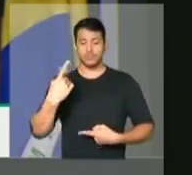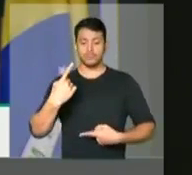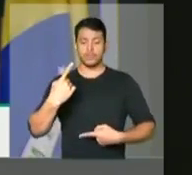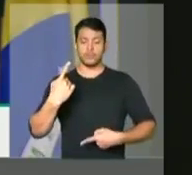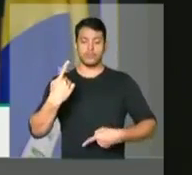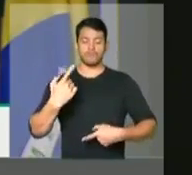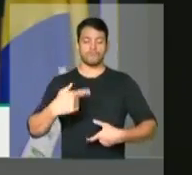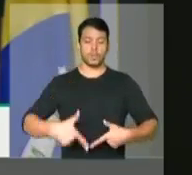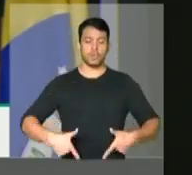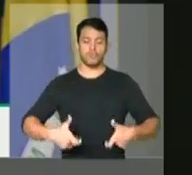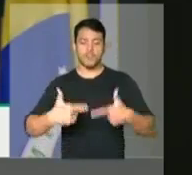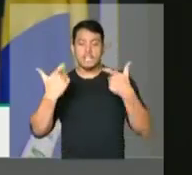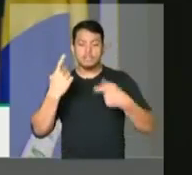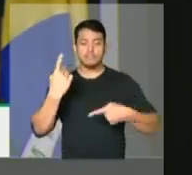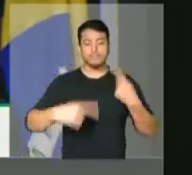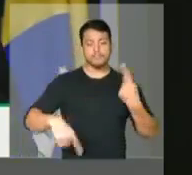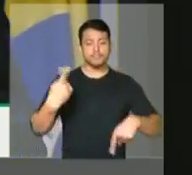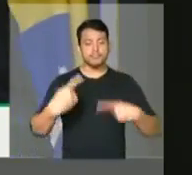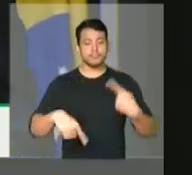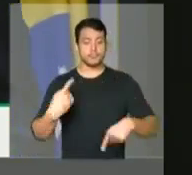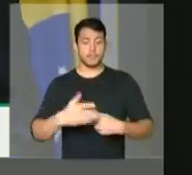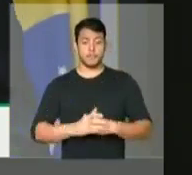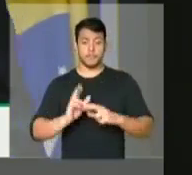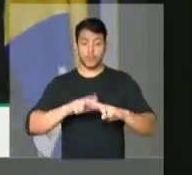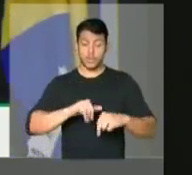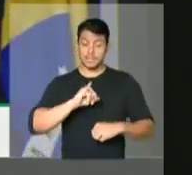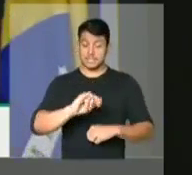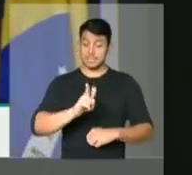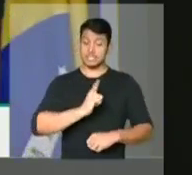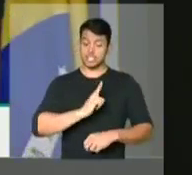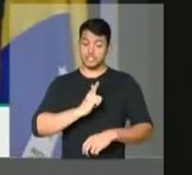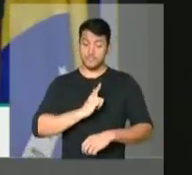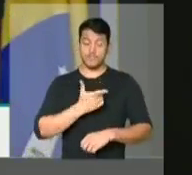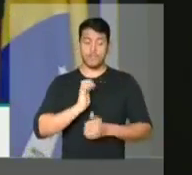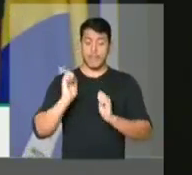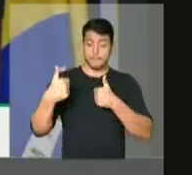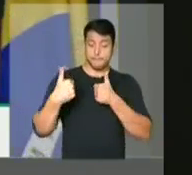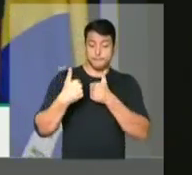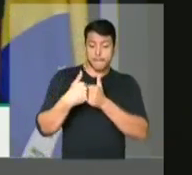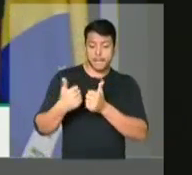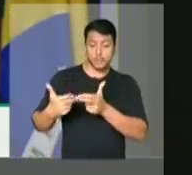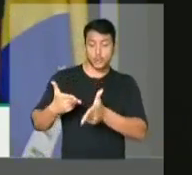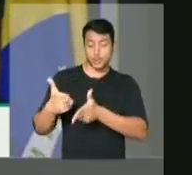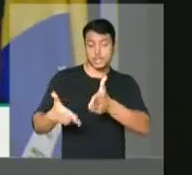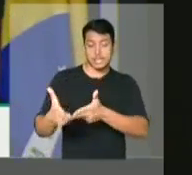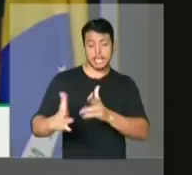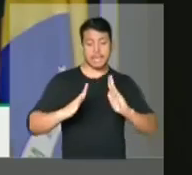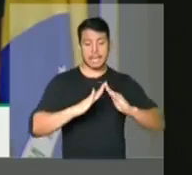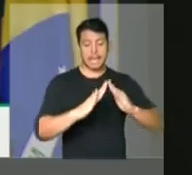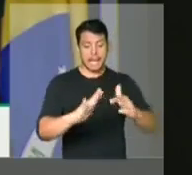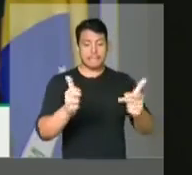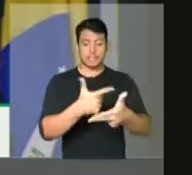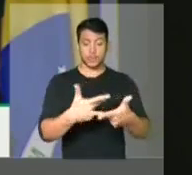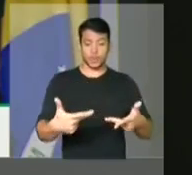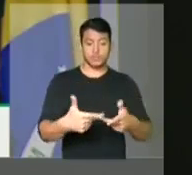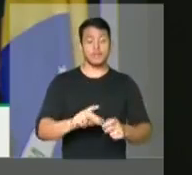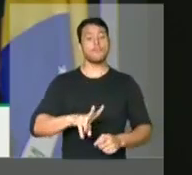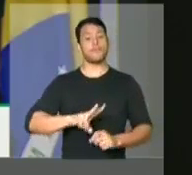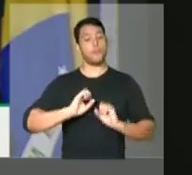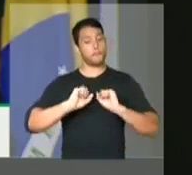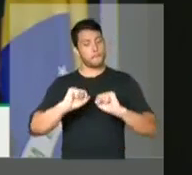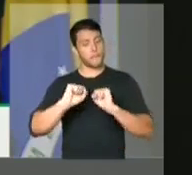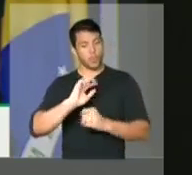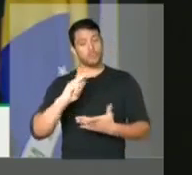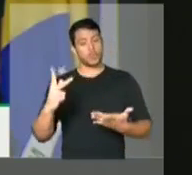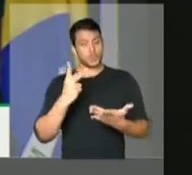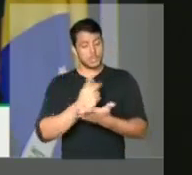entre cidade e ferrovia, já que quanto mais edificações muito próximas às linhas férreas, maior o potencial de pessoas adentrarem